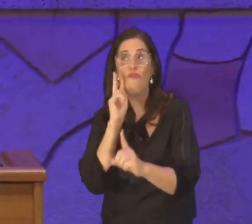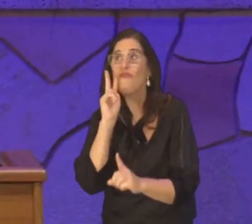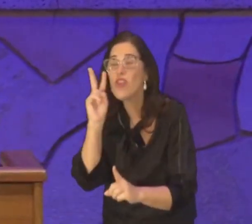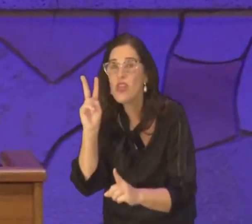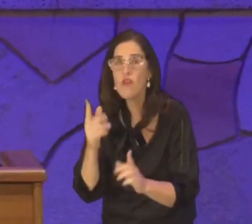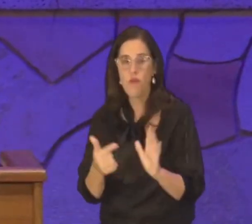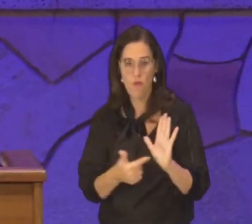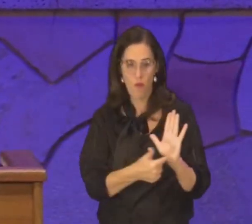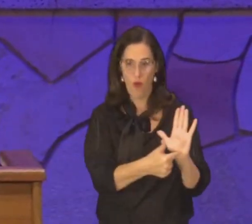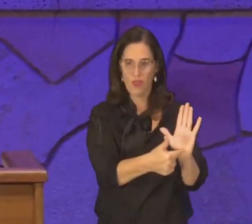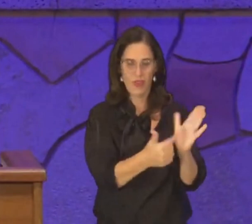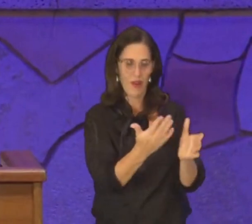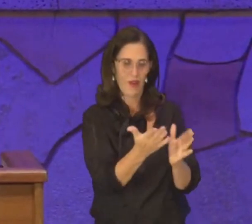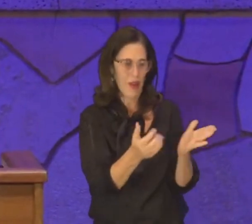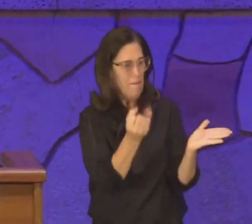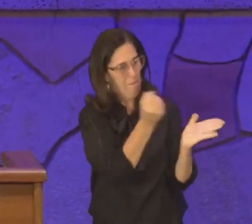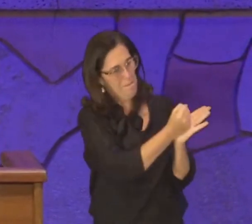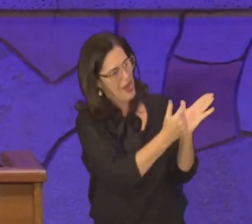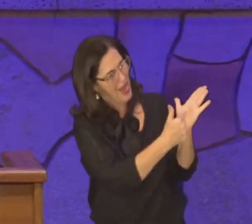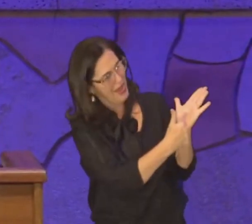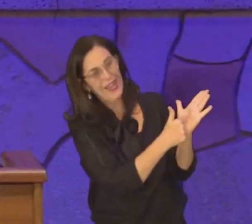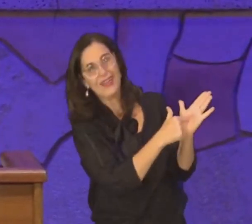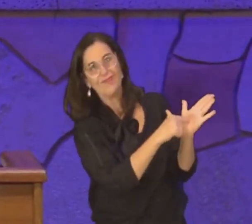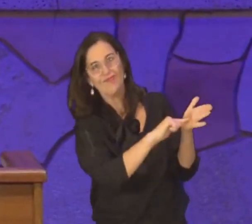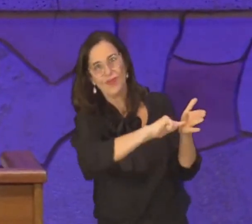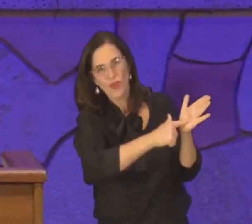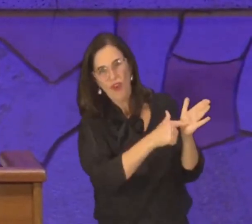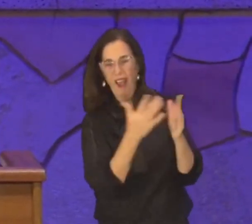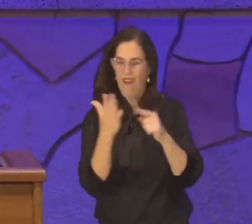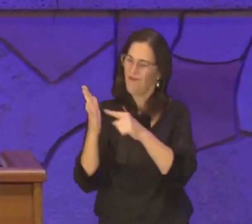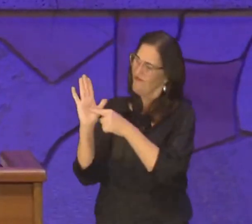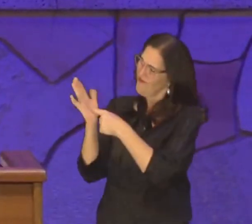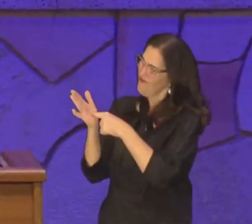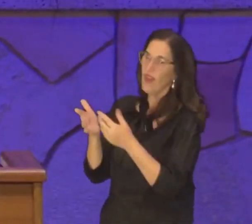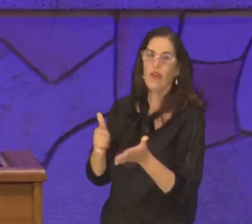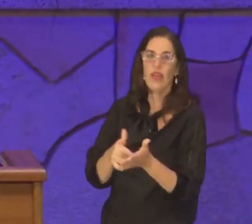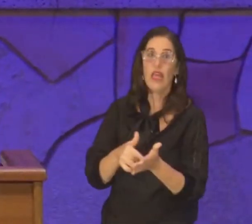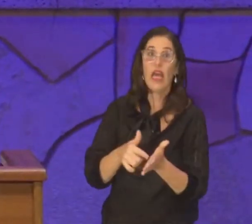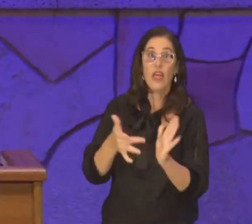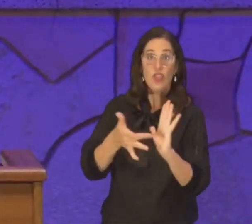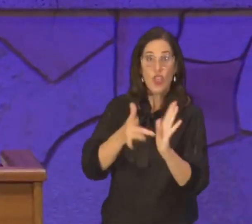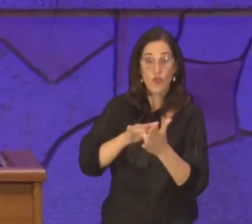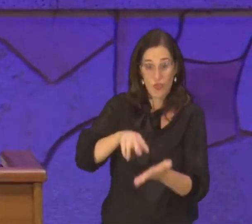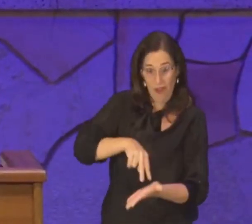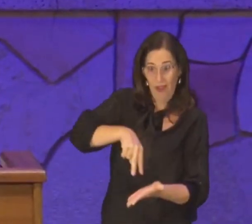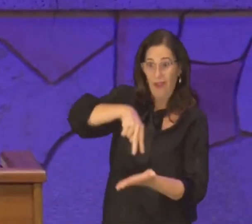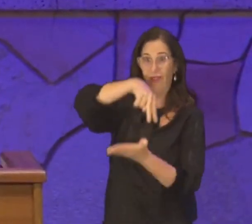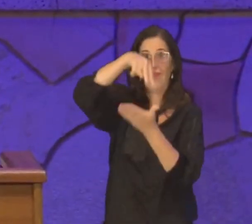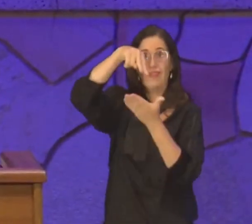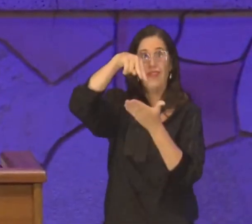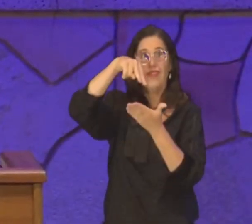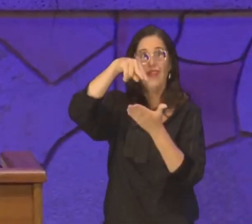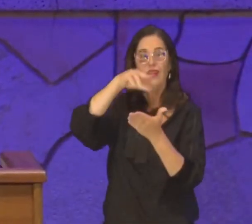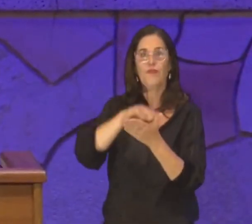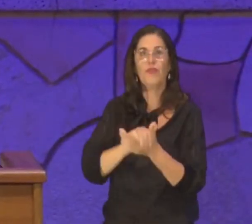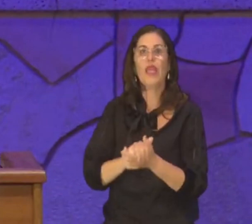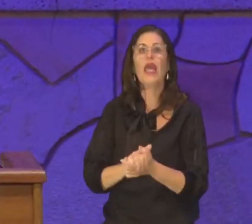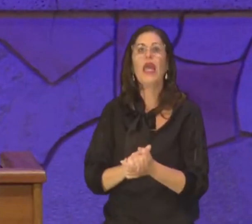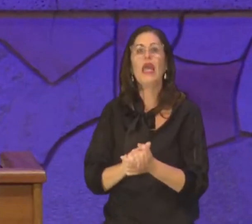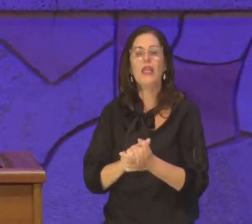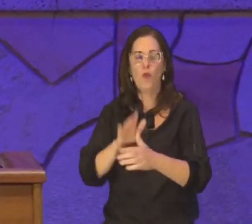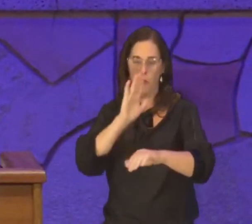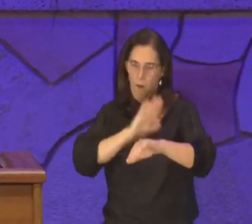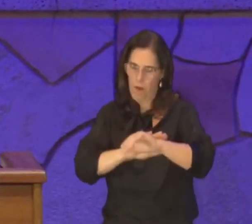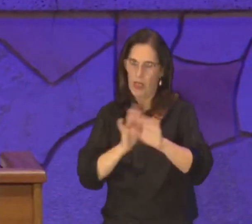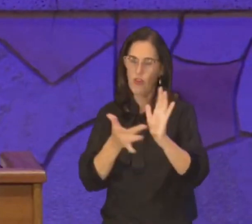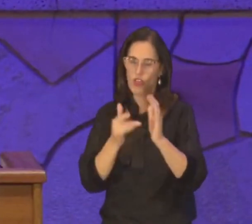a eles, mostrando a marca dos cravos. Ele ressuscita, e quando ele fala e traz